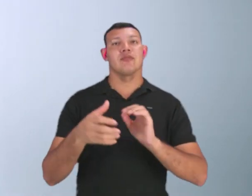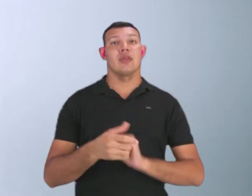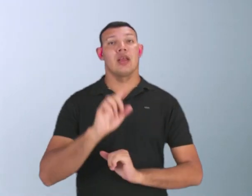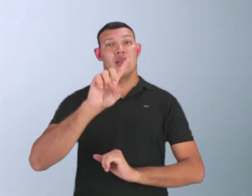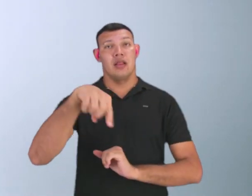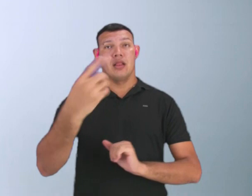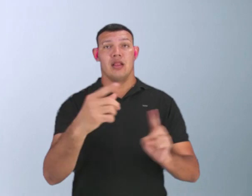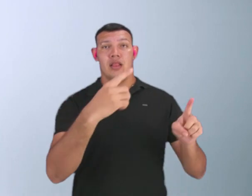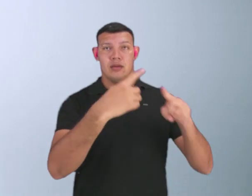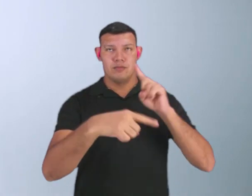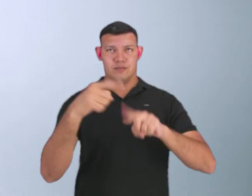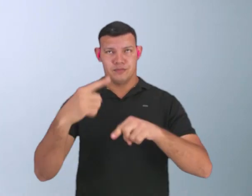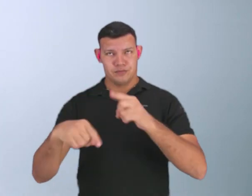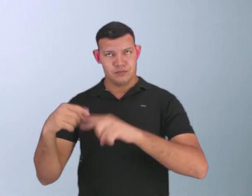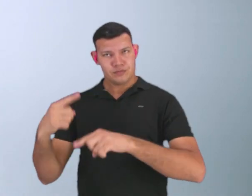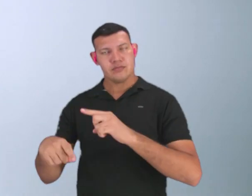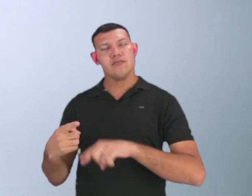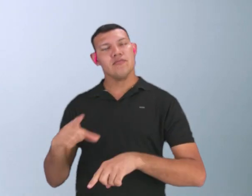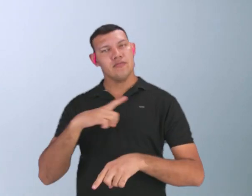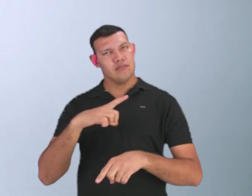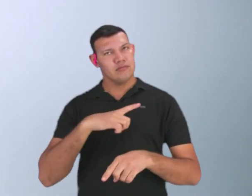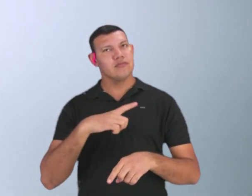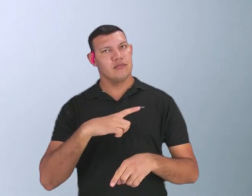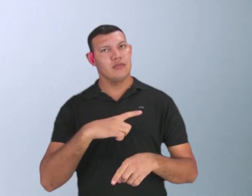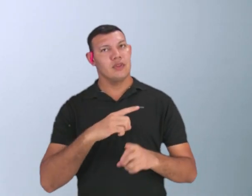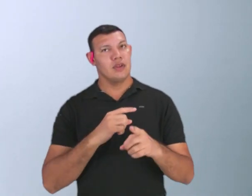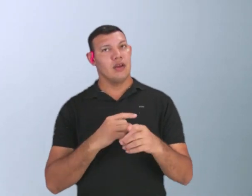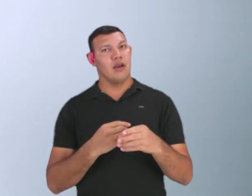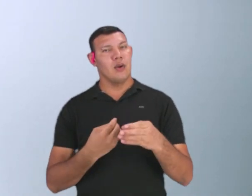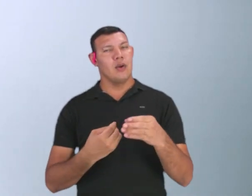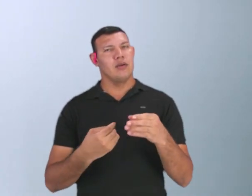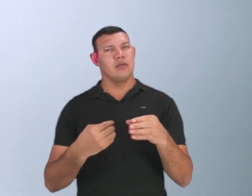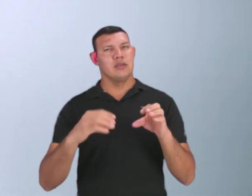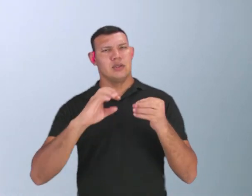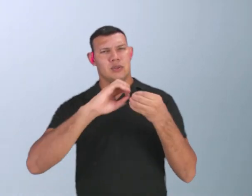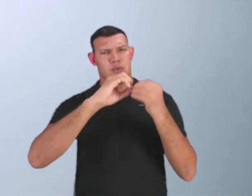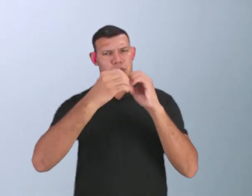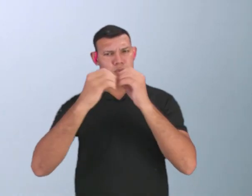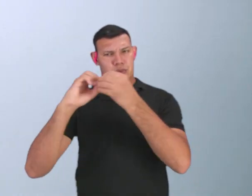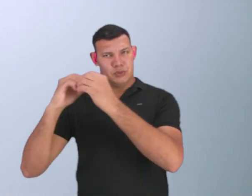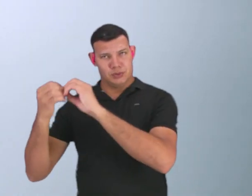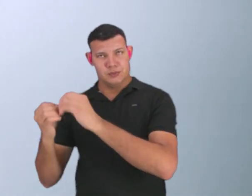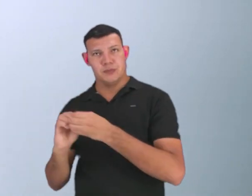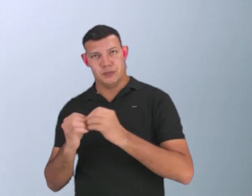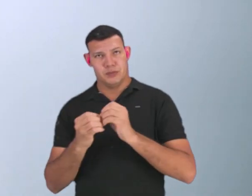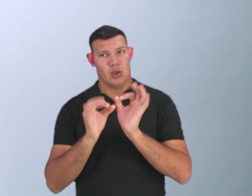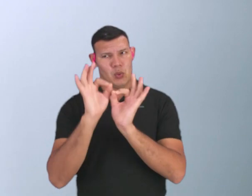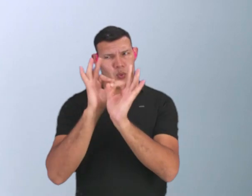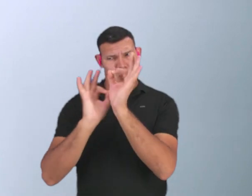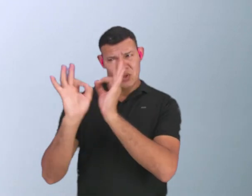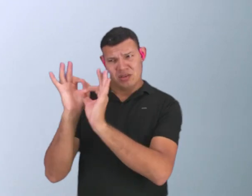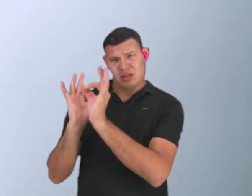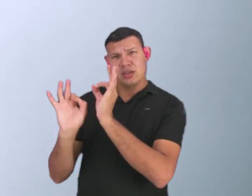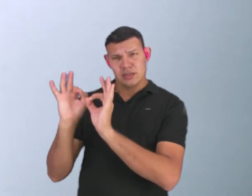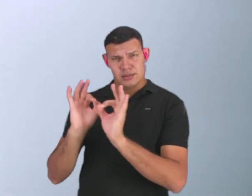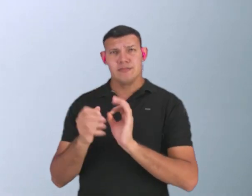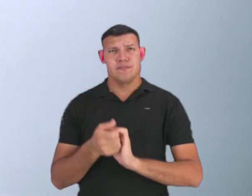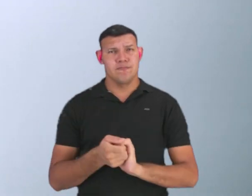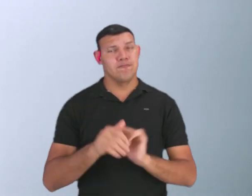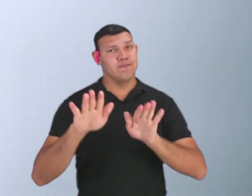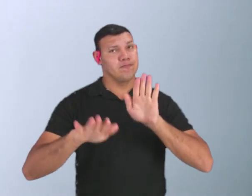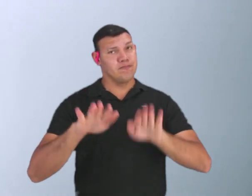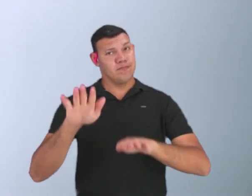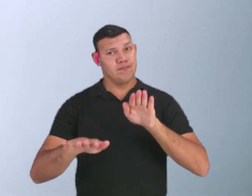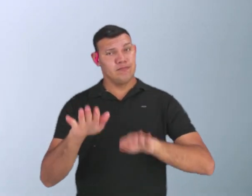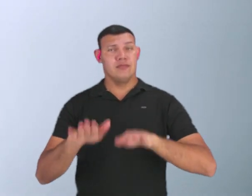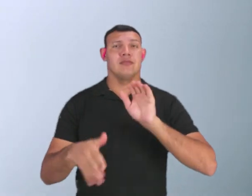os materiais também eles têm seu estado de agregação, ou seja, as próprias partículas estão organizadas e essa forma de organização depende,